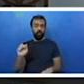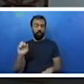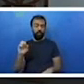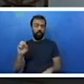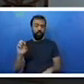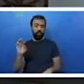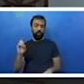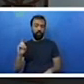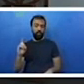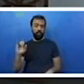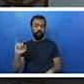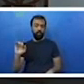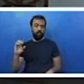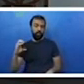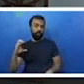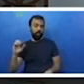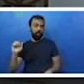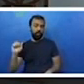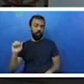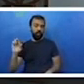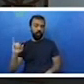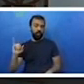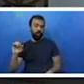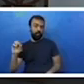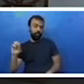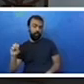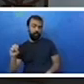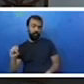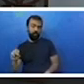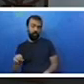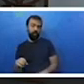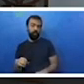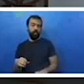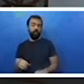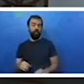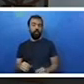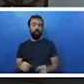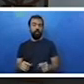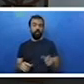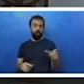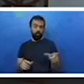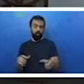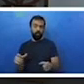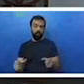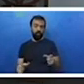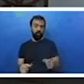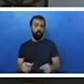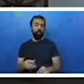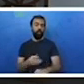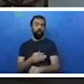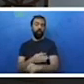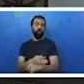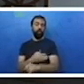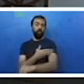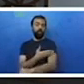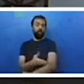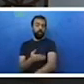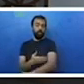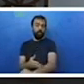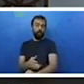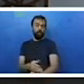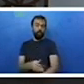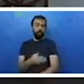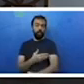de atividades? São aquelas atividades onde as pessoas elas desenvolvem um senso de risco. Então, as